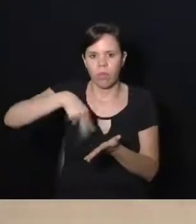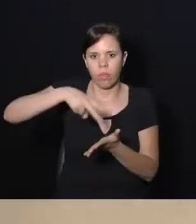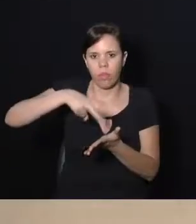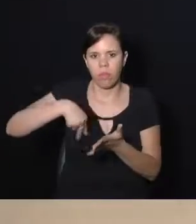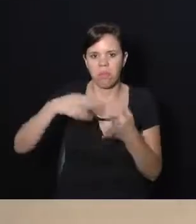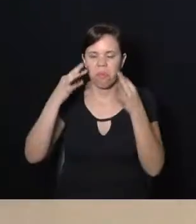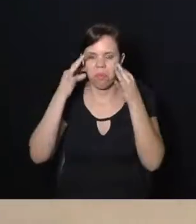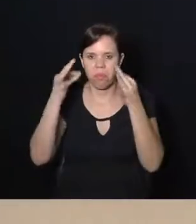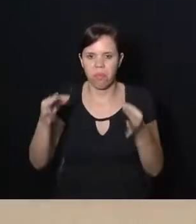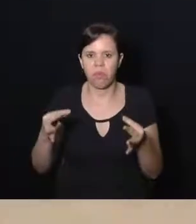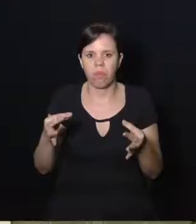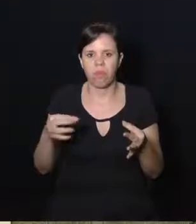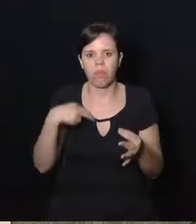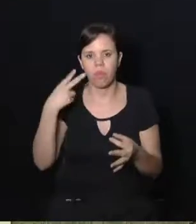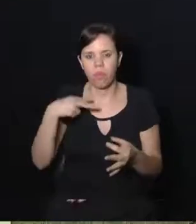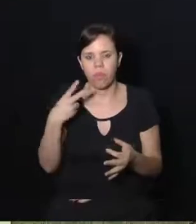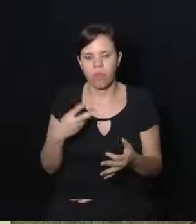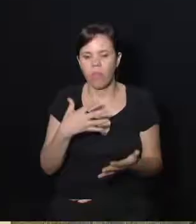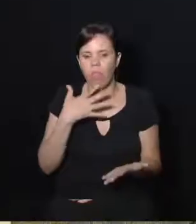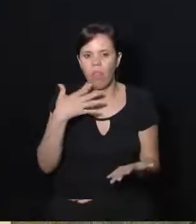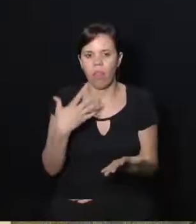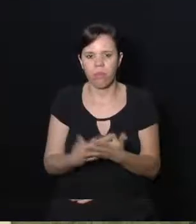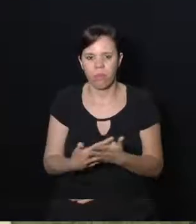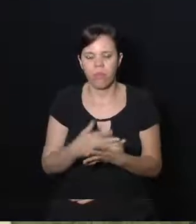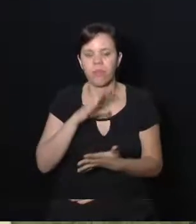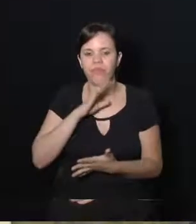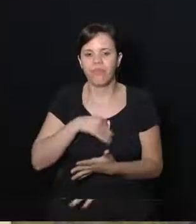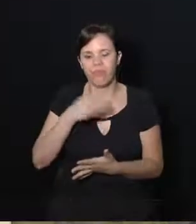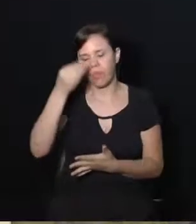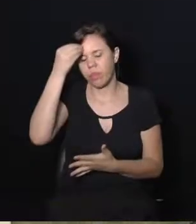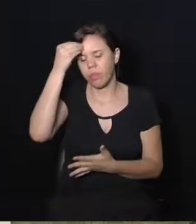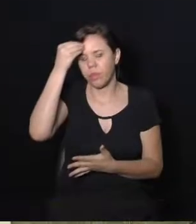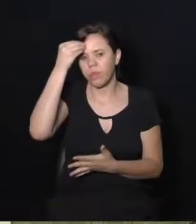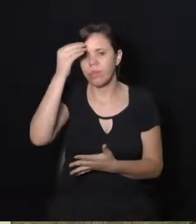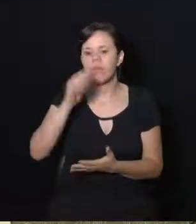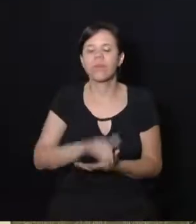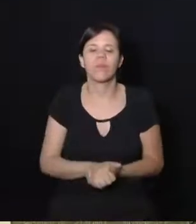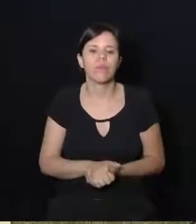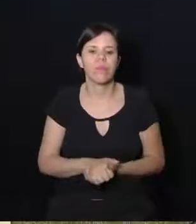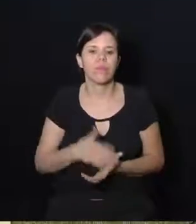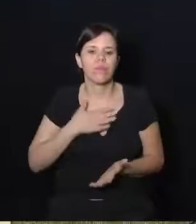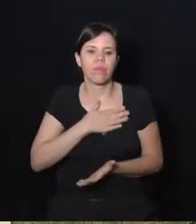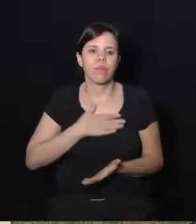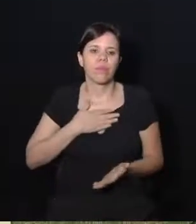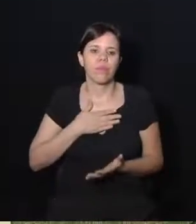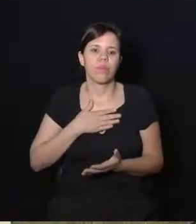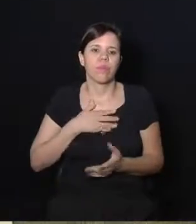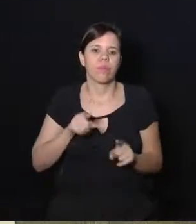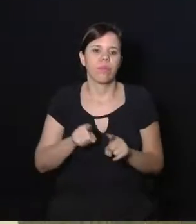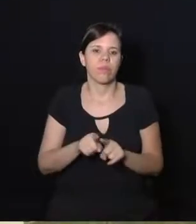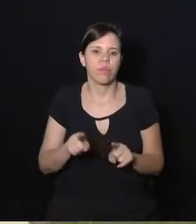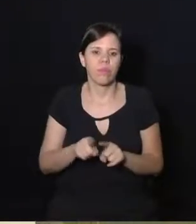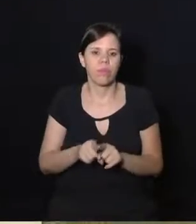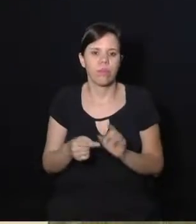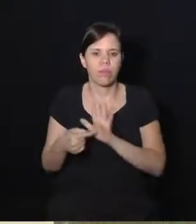a atenção do parlamentar. Então foi uma tarde memorável. Eu gostaria também de pontuar aqui a